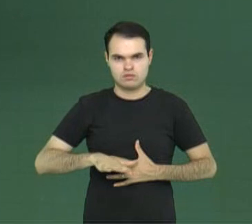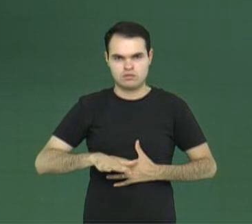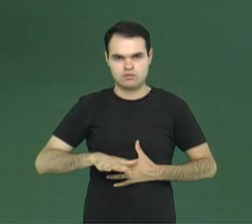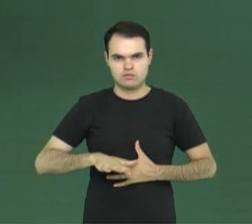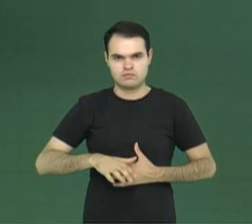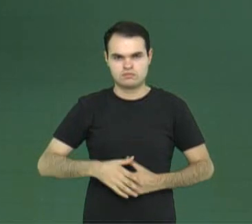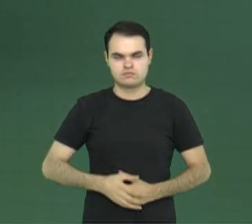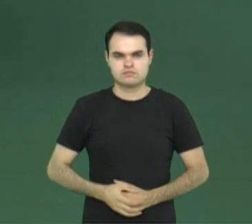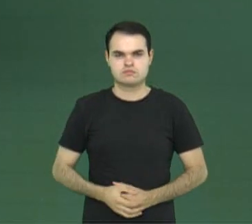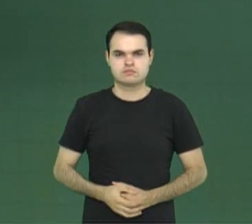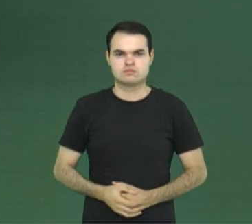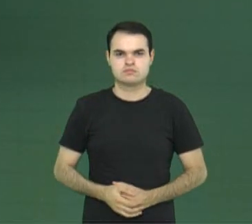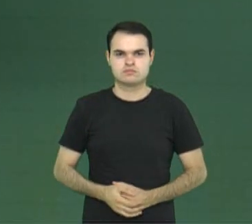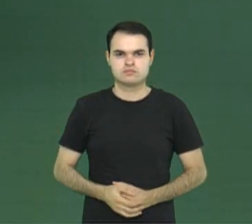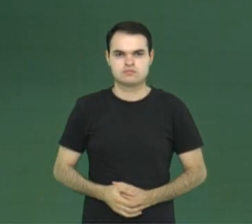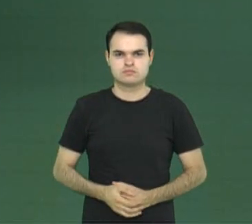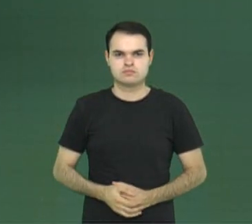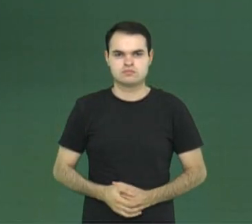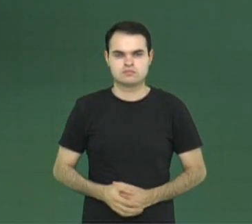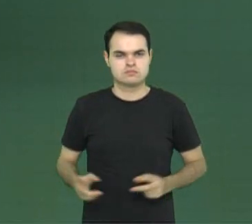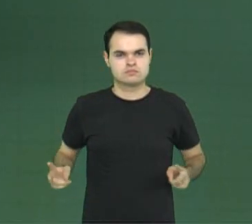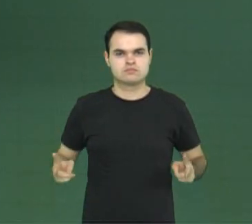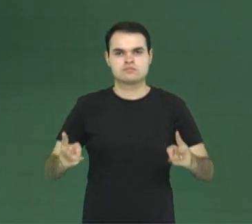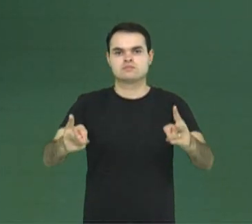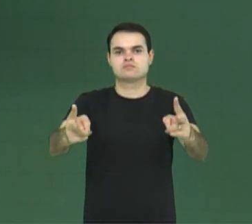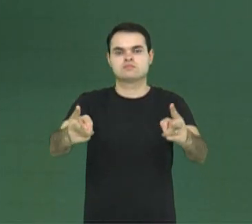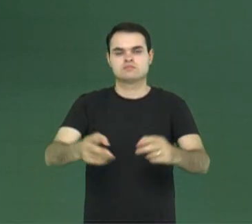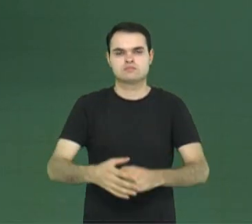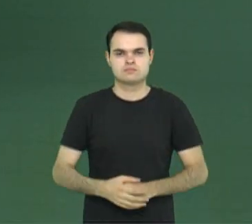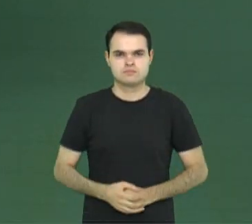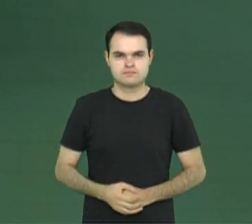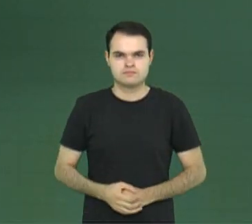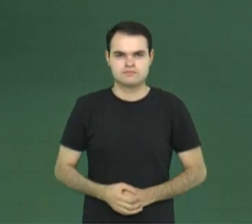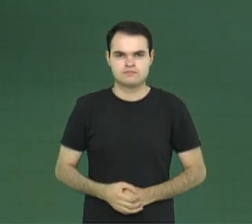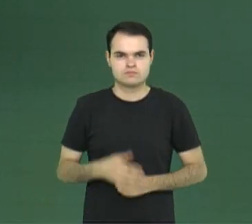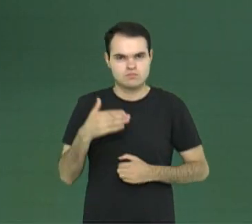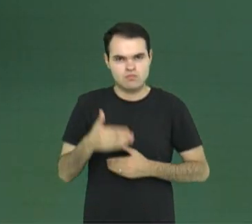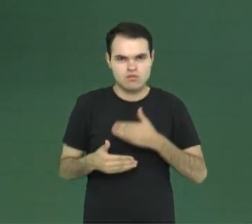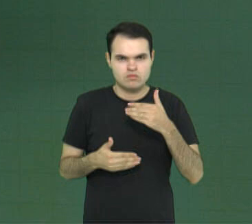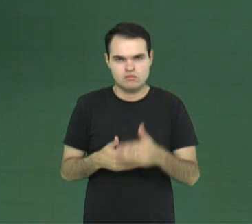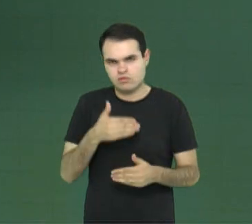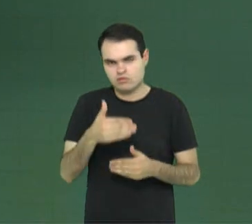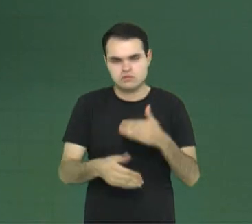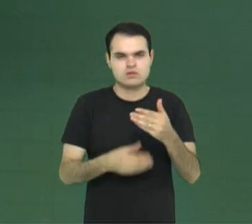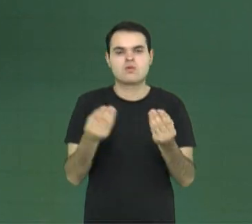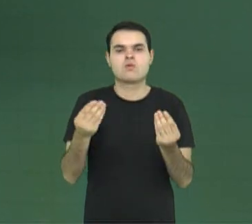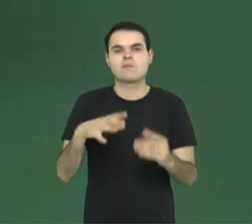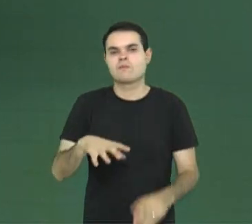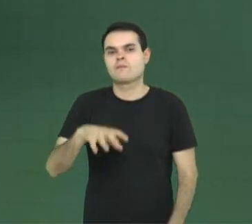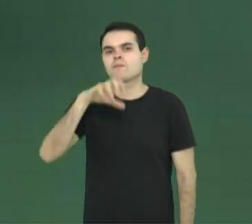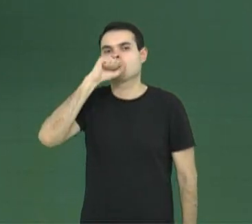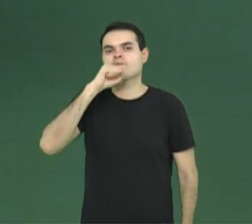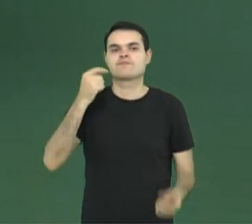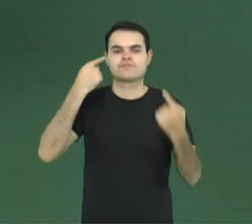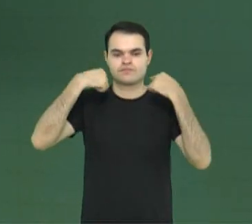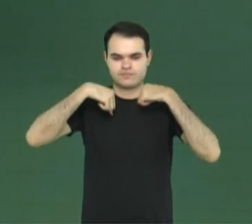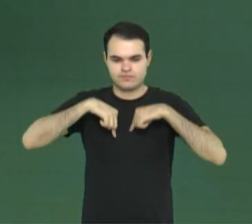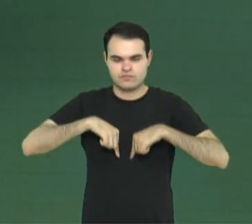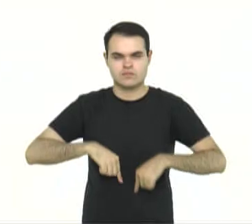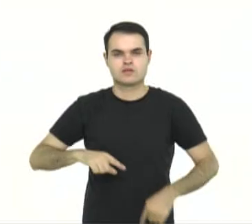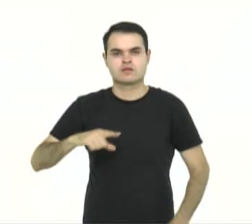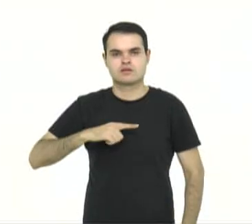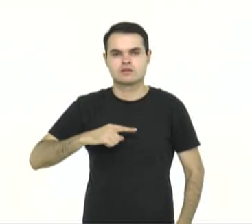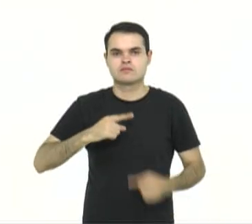expiração. Belezinha? Vamos acompanhar aqui o processo de inspiração, por onde que esse ar vai passar. Então, ele vai entrar